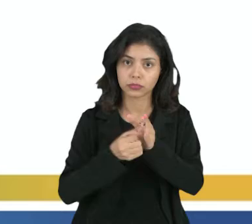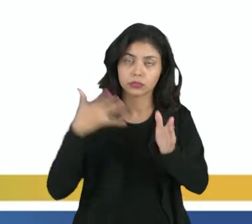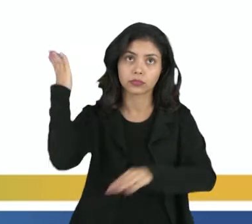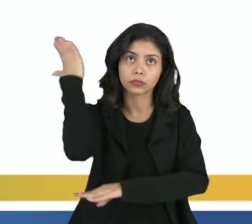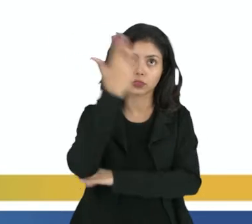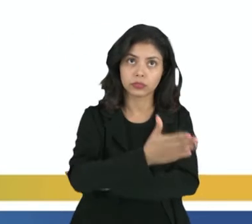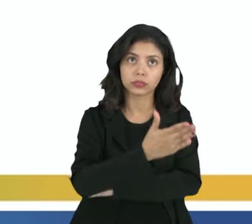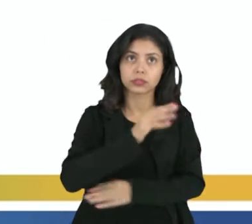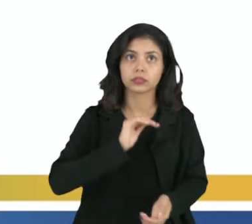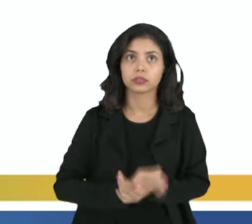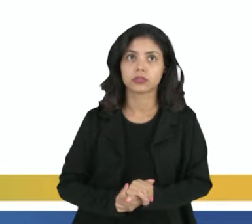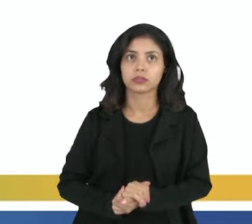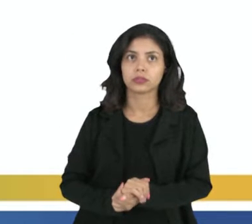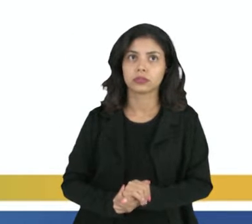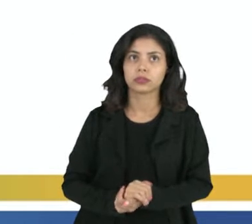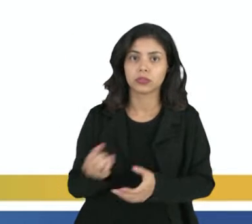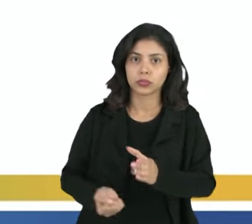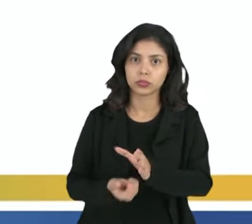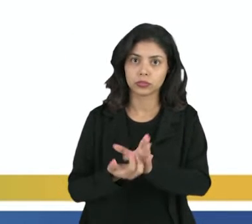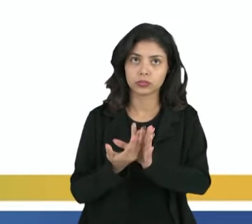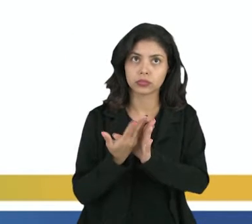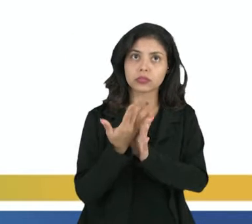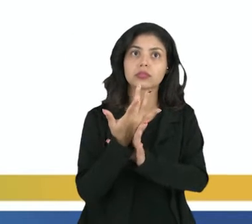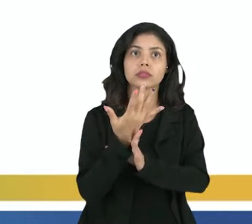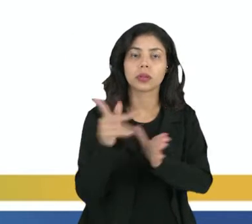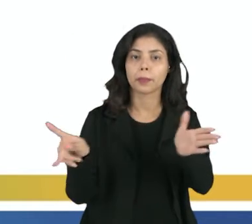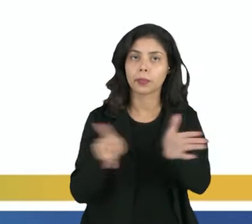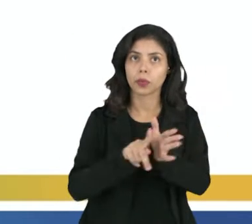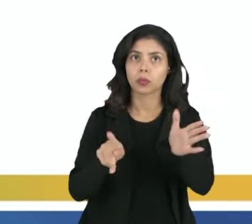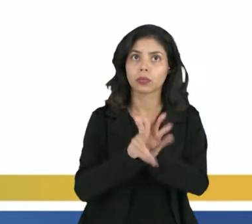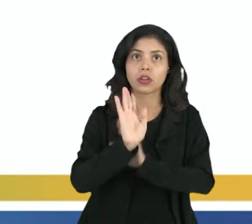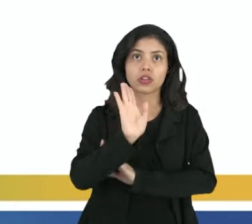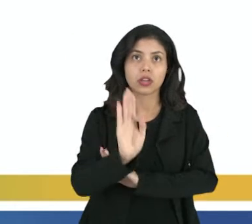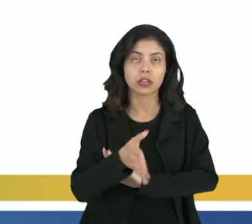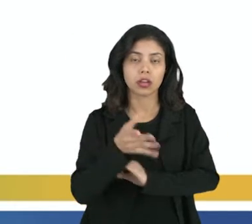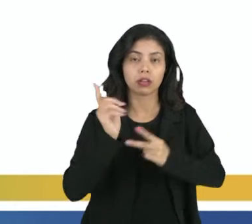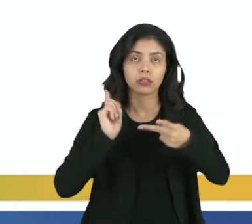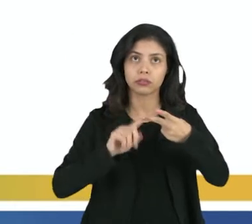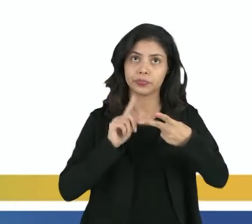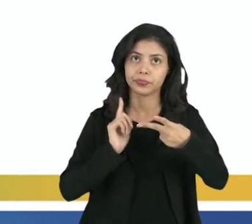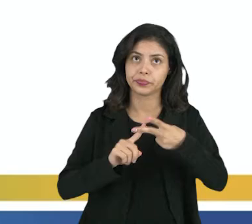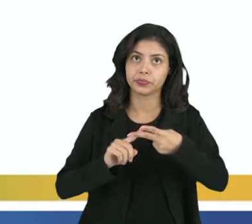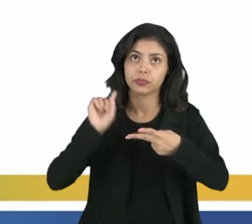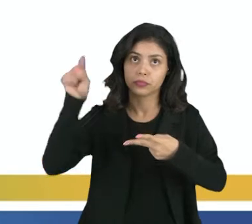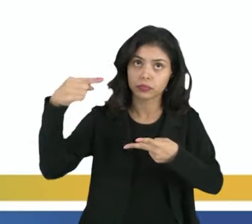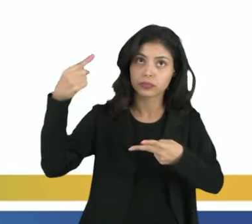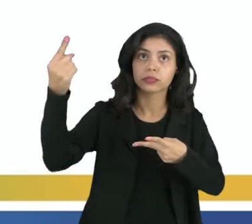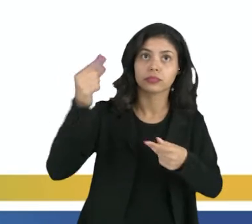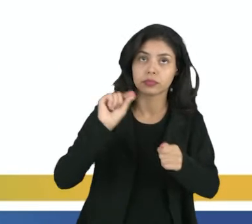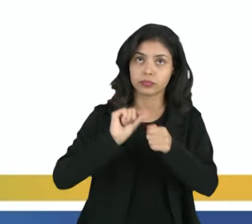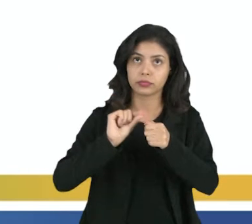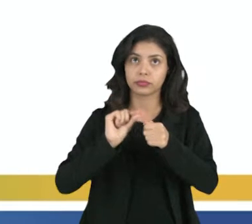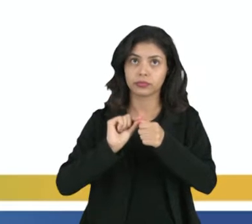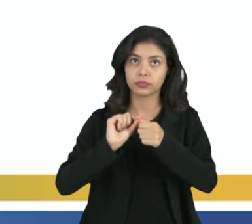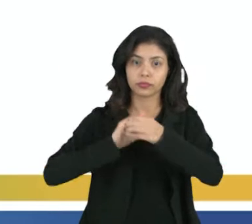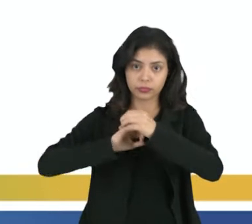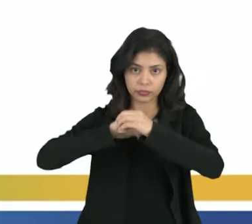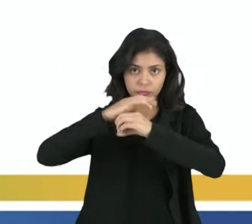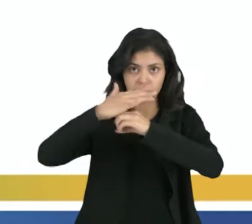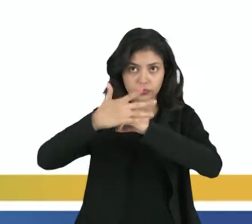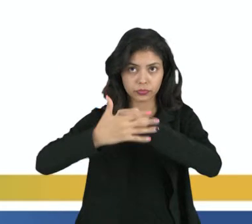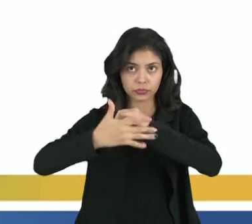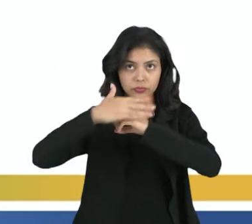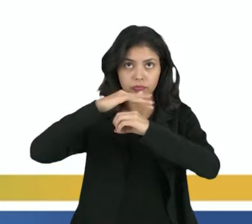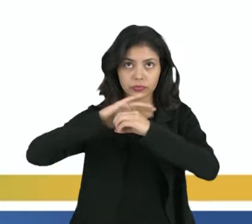emitidos diretamente pelas fontes de emissões já os poluentes secundários são formados na